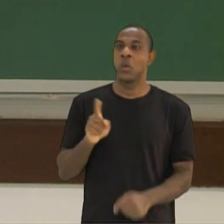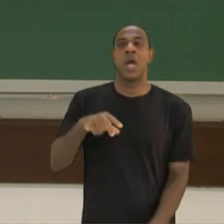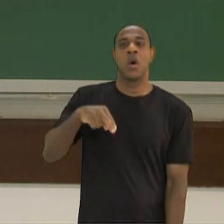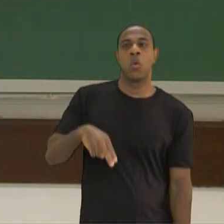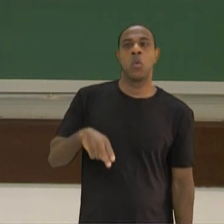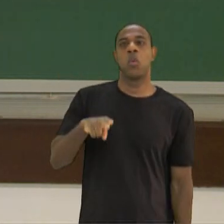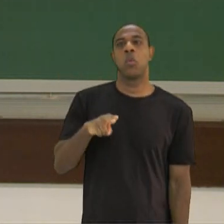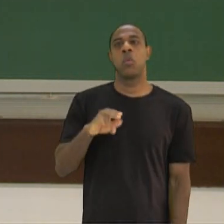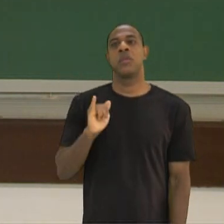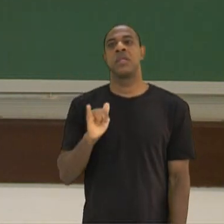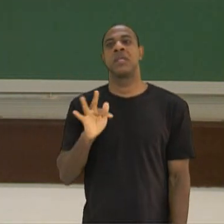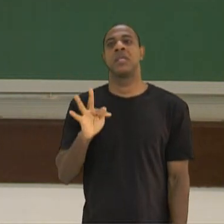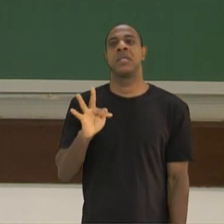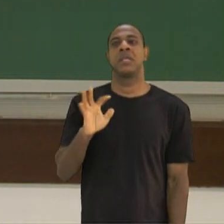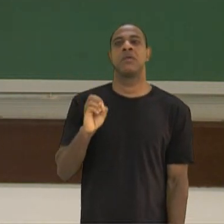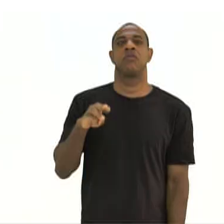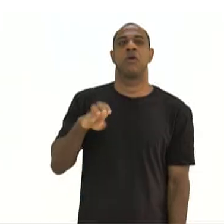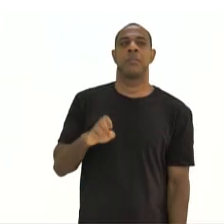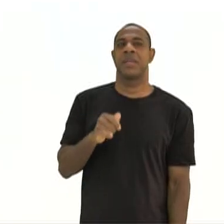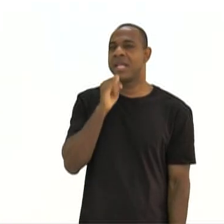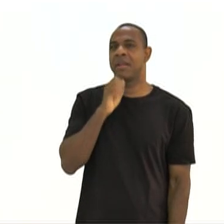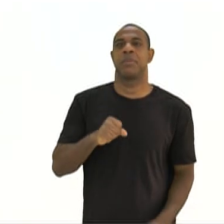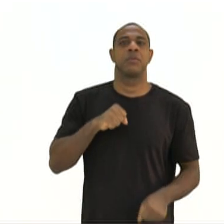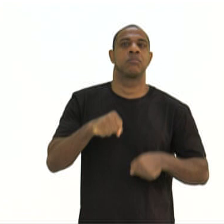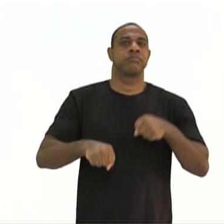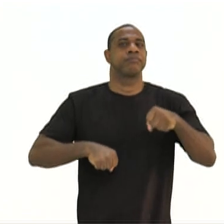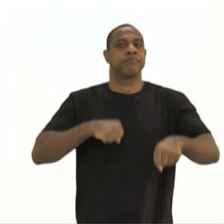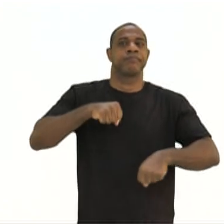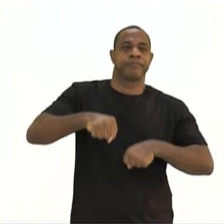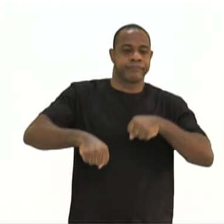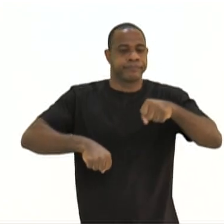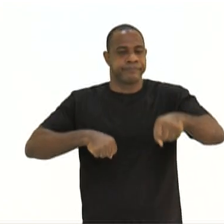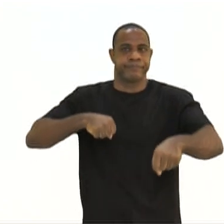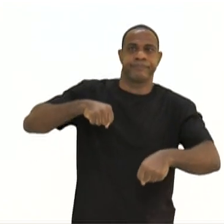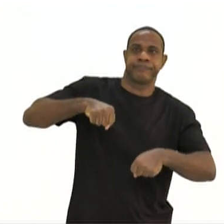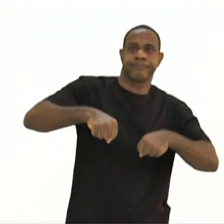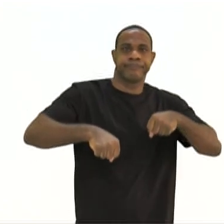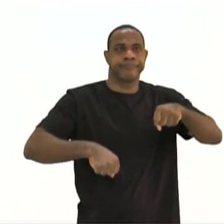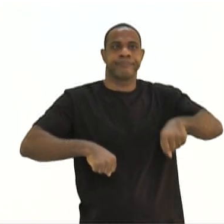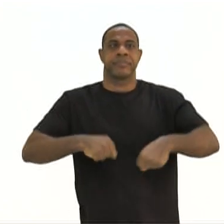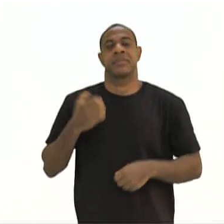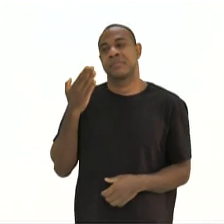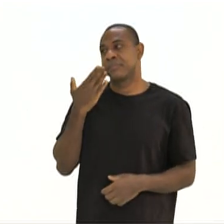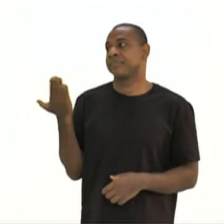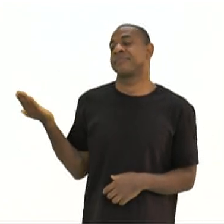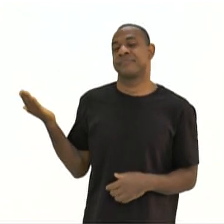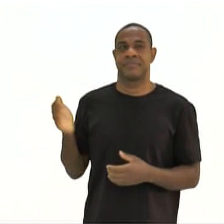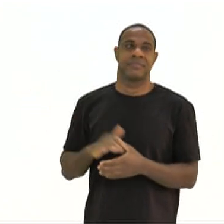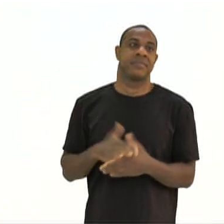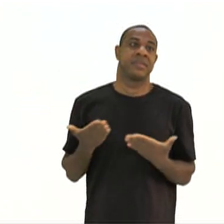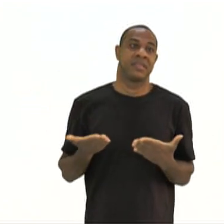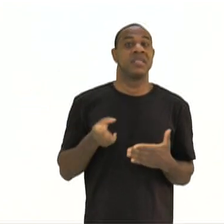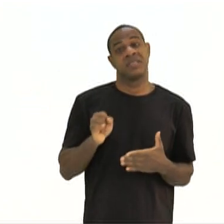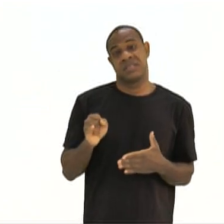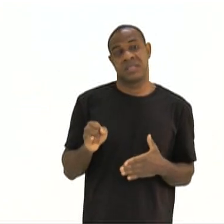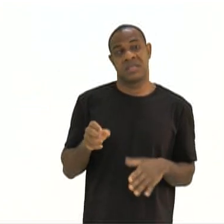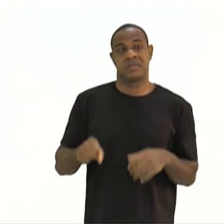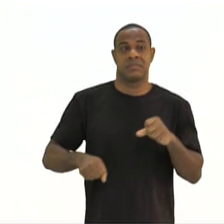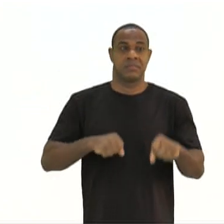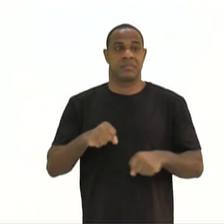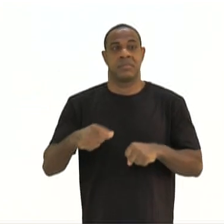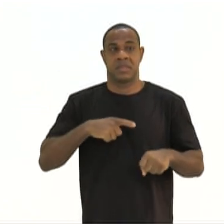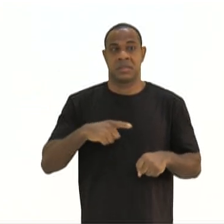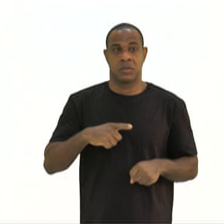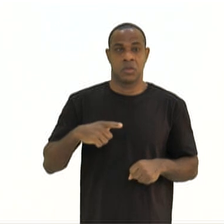uniformes, tá? Por exemplo, andar de bicicleta, a menos que a pessoa, né, o ciclista, esteja numa